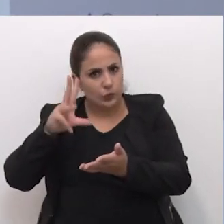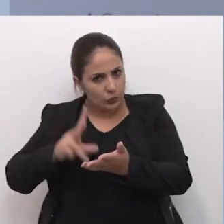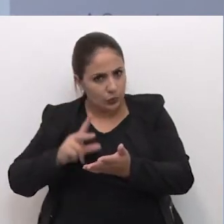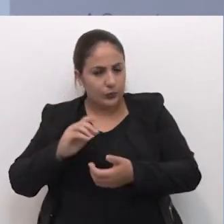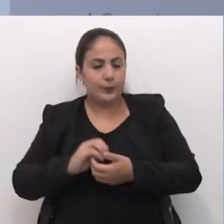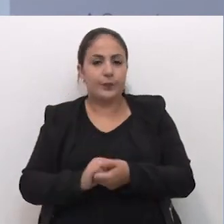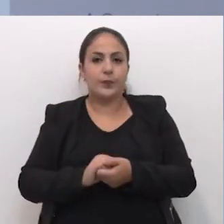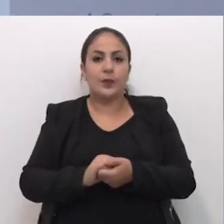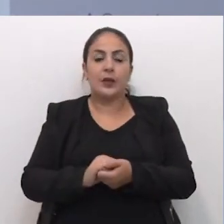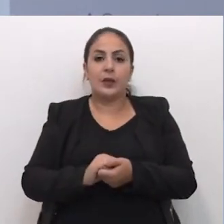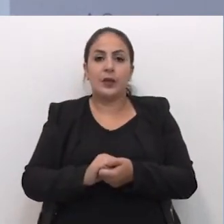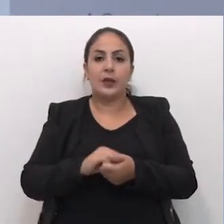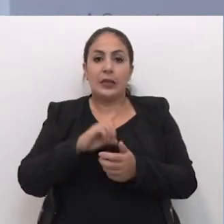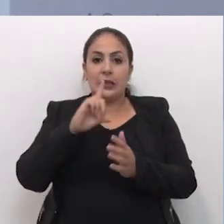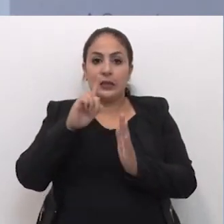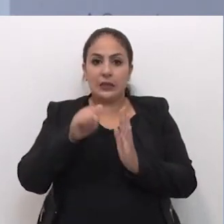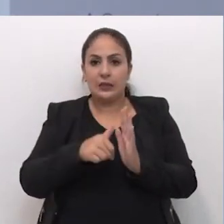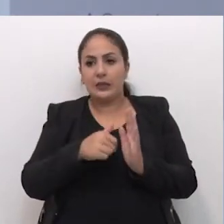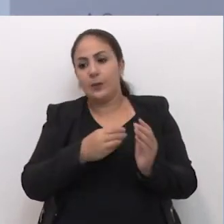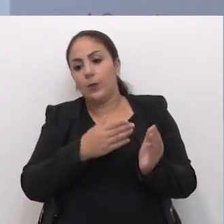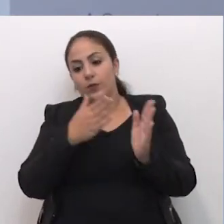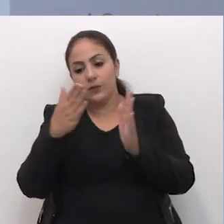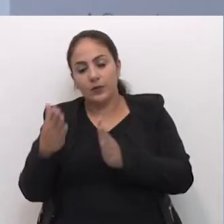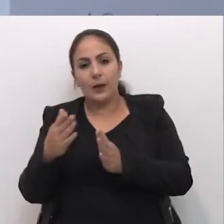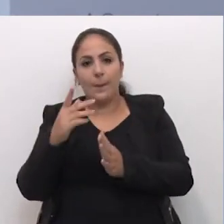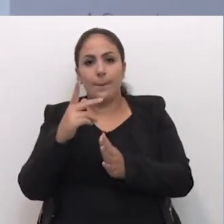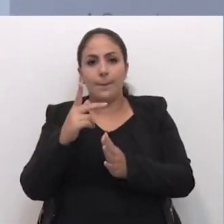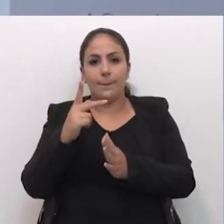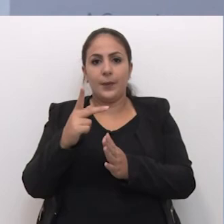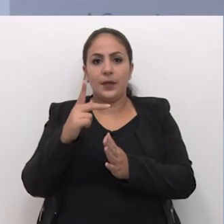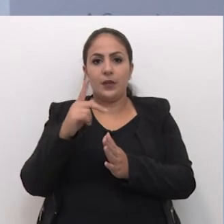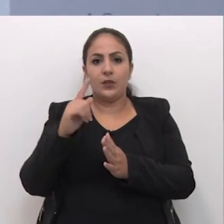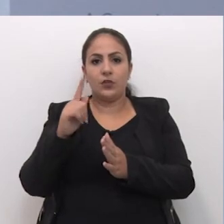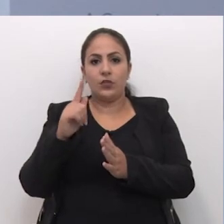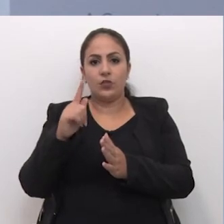e depois vai para a PGE,